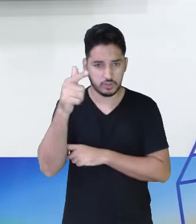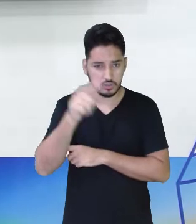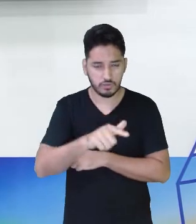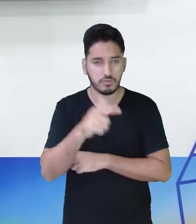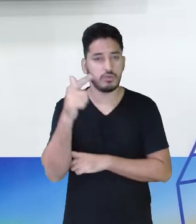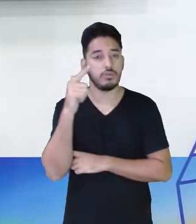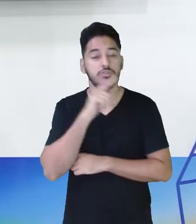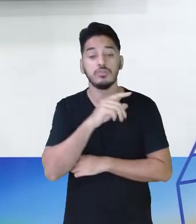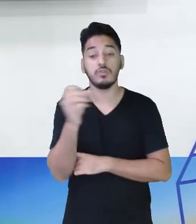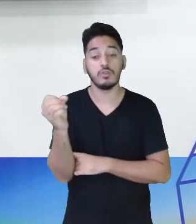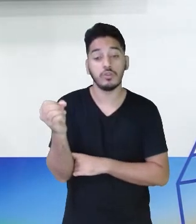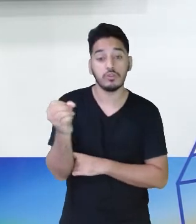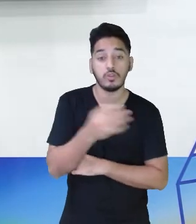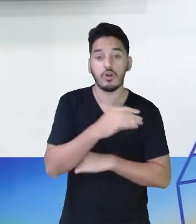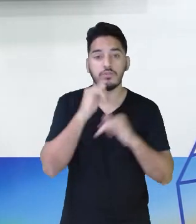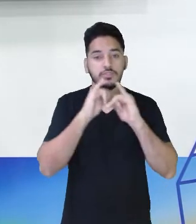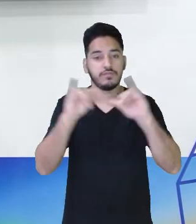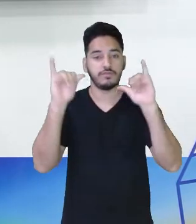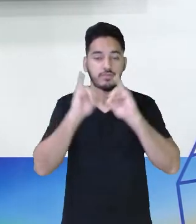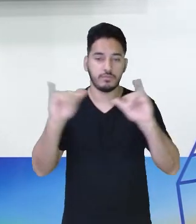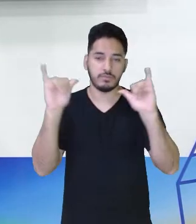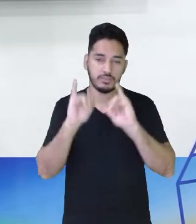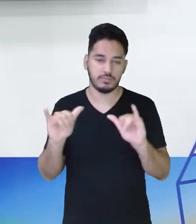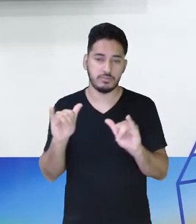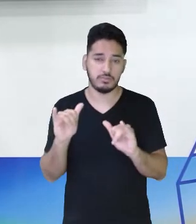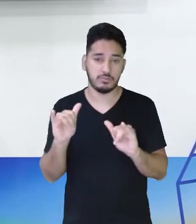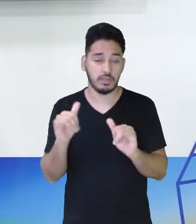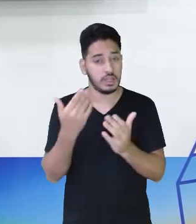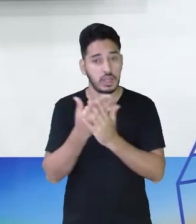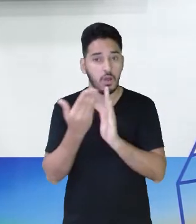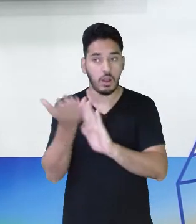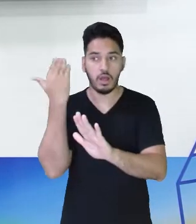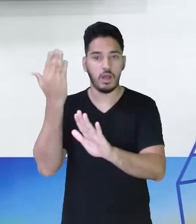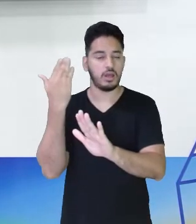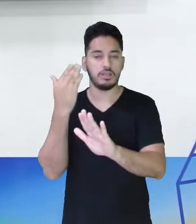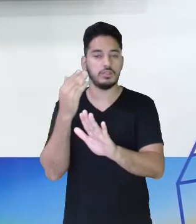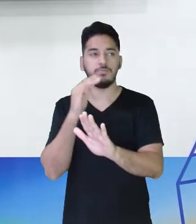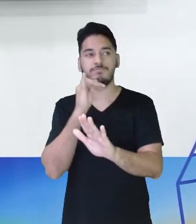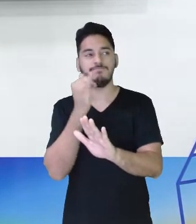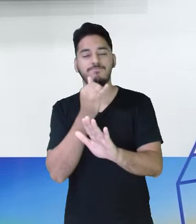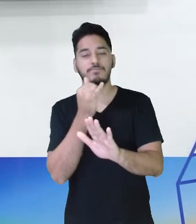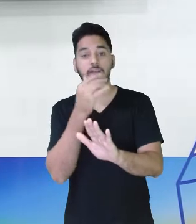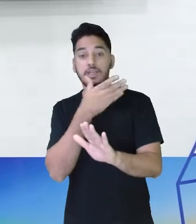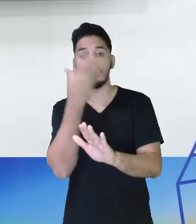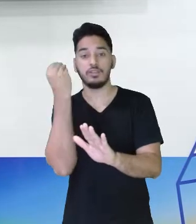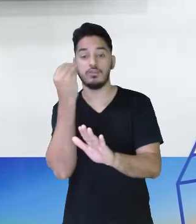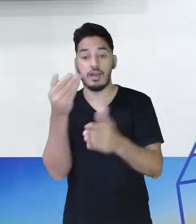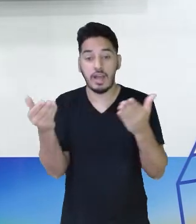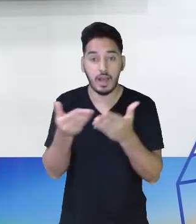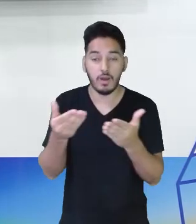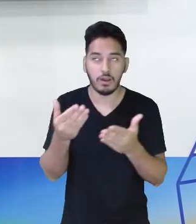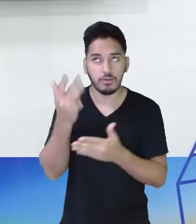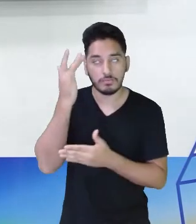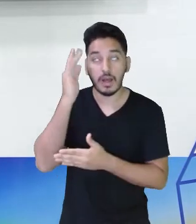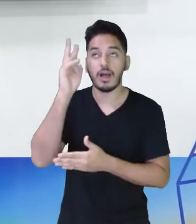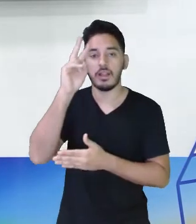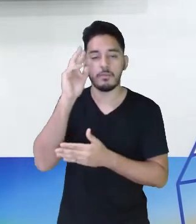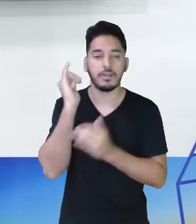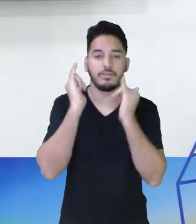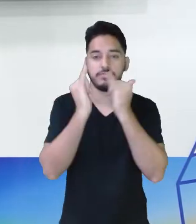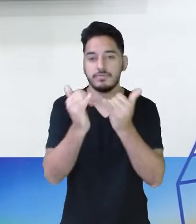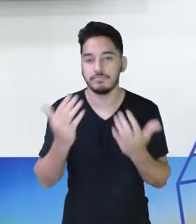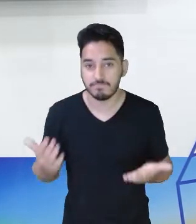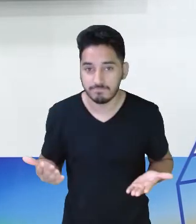consigo trazer novas informações, que talvez na aula passada eu não tenha trazido, certo? Então, fica